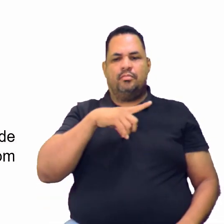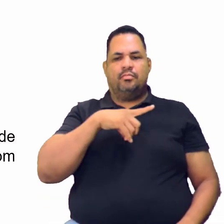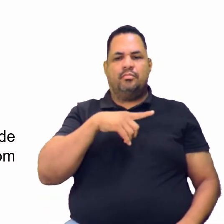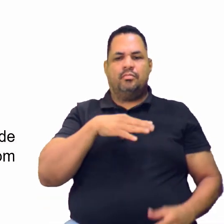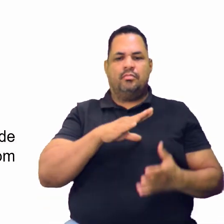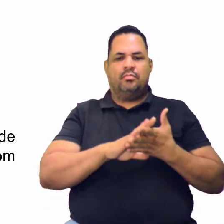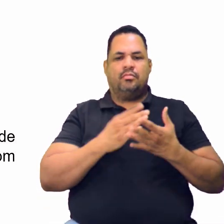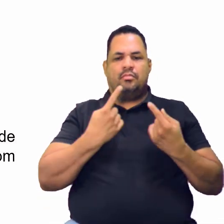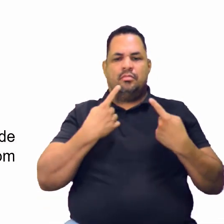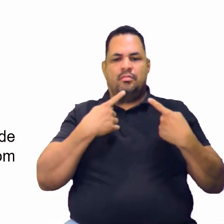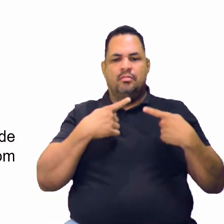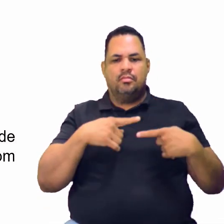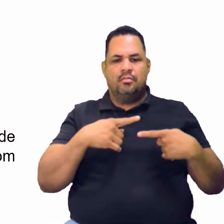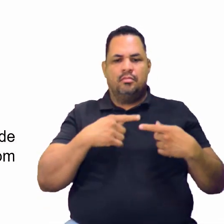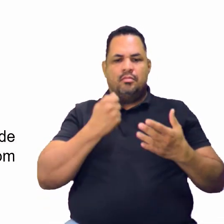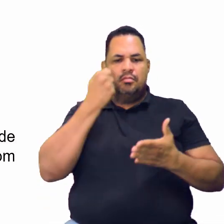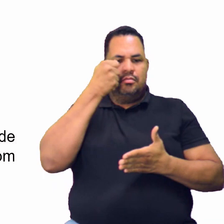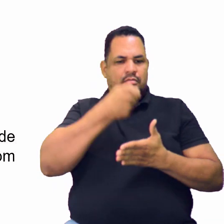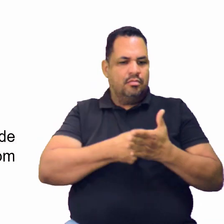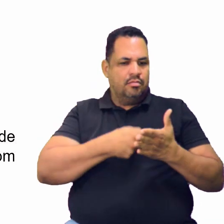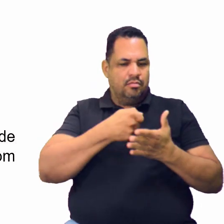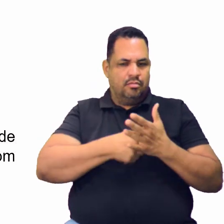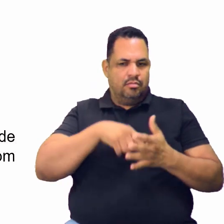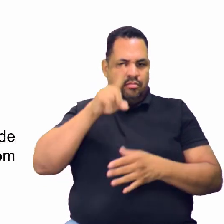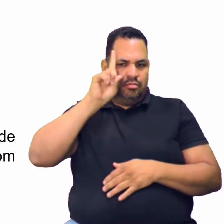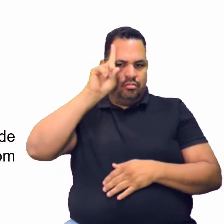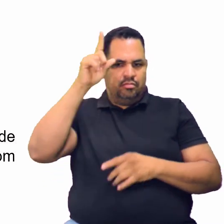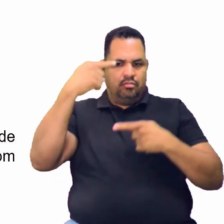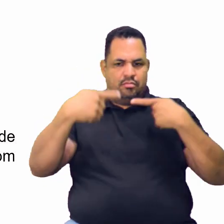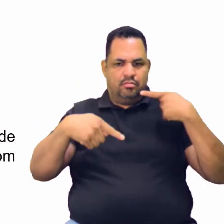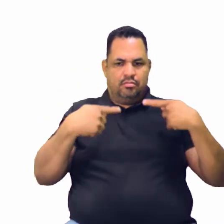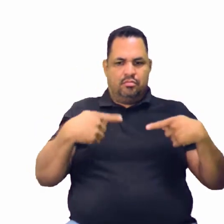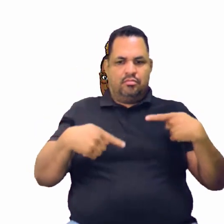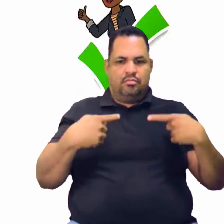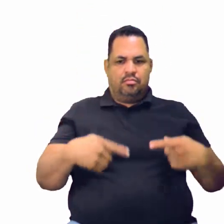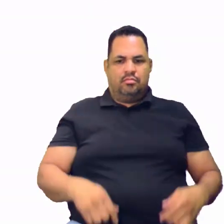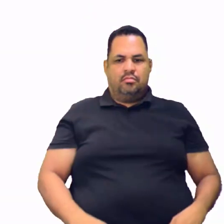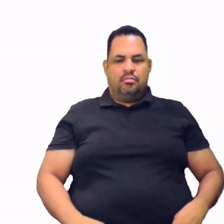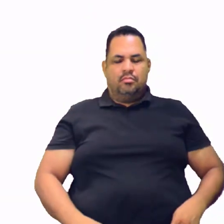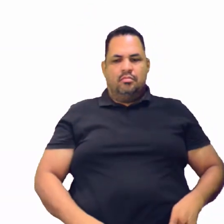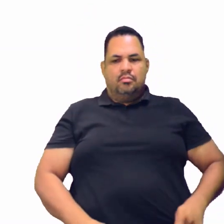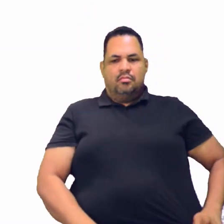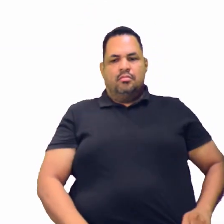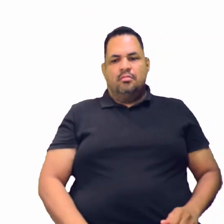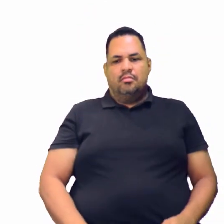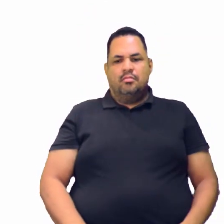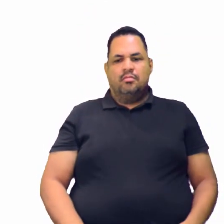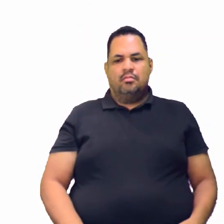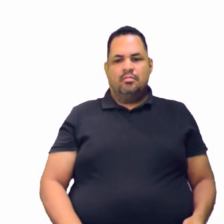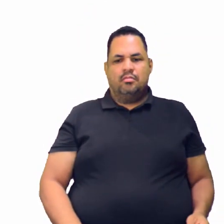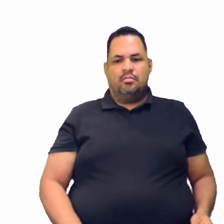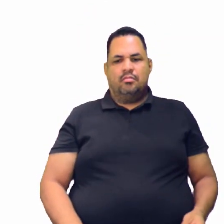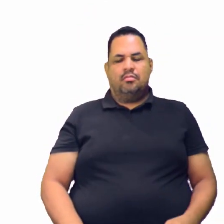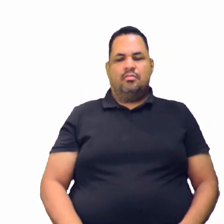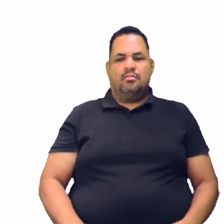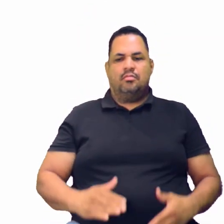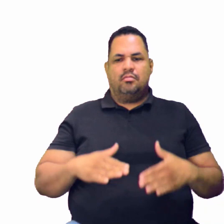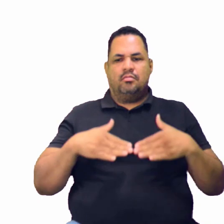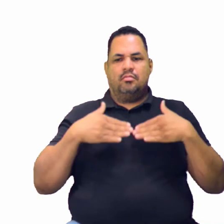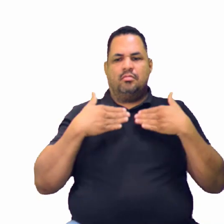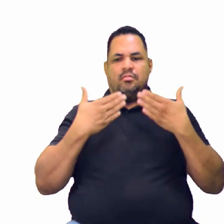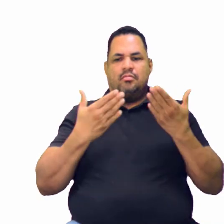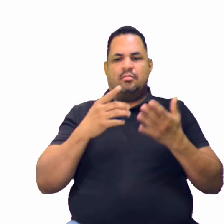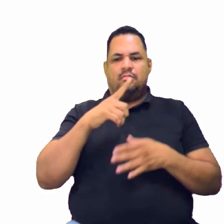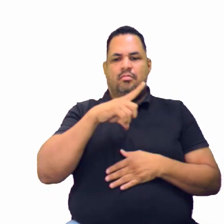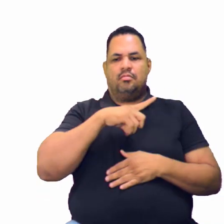né, com a defesa de certas ideias políticas. Então, quais são os tipos, né, que